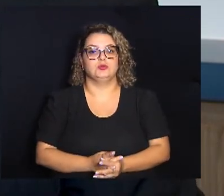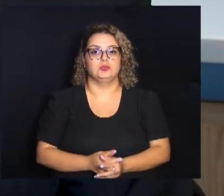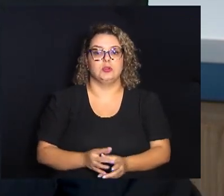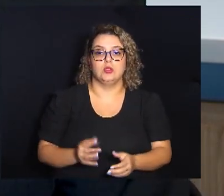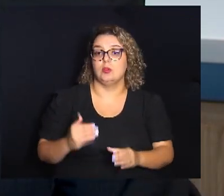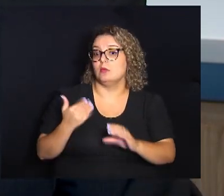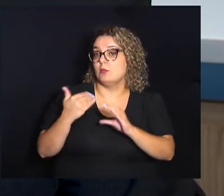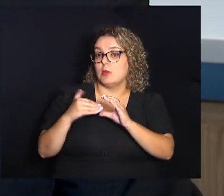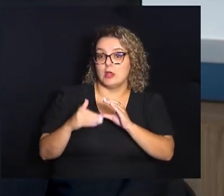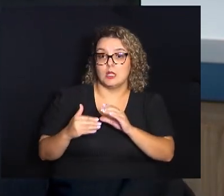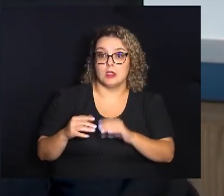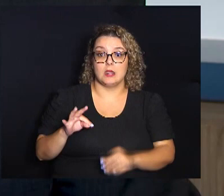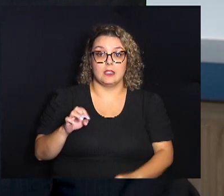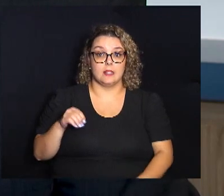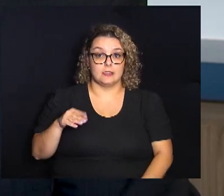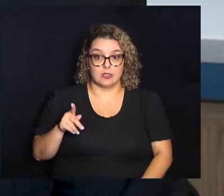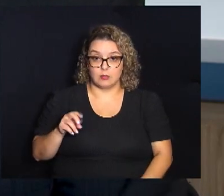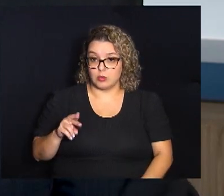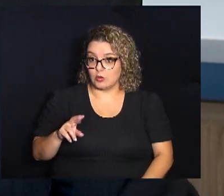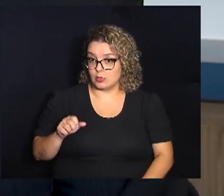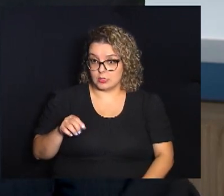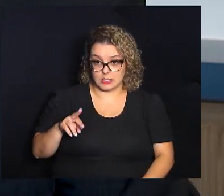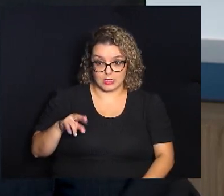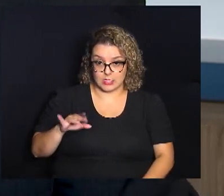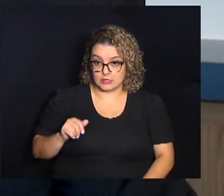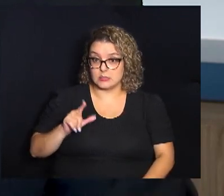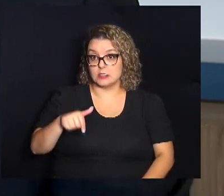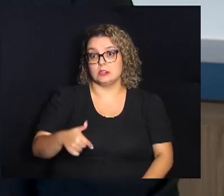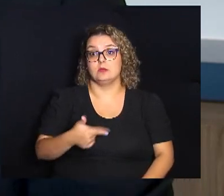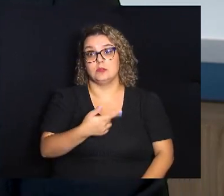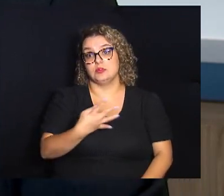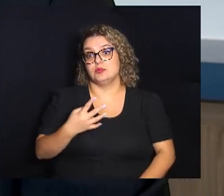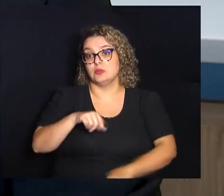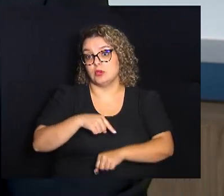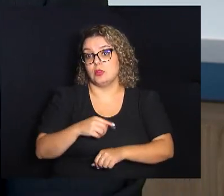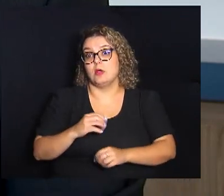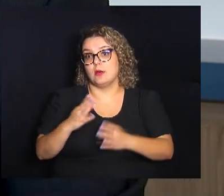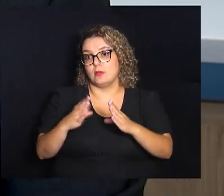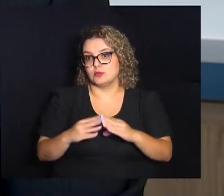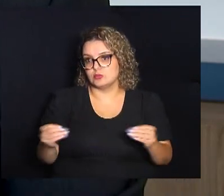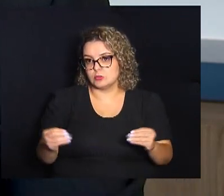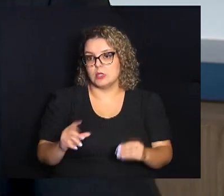mensagens temporárias, aquelas que são apagadas depois de 24 horas. Quando você